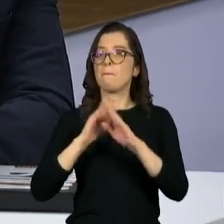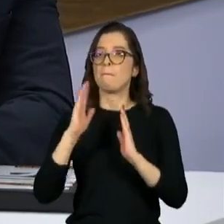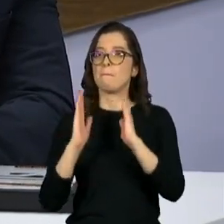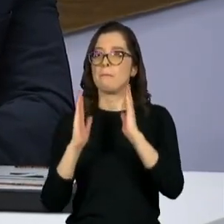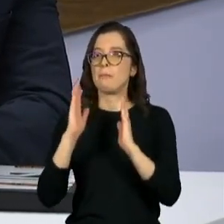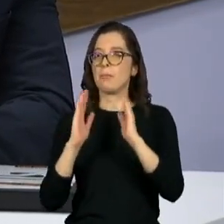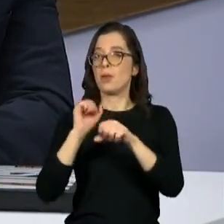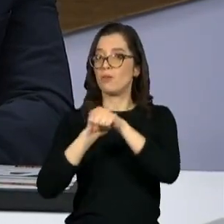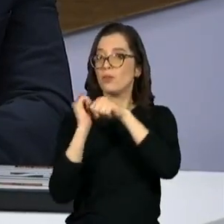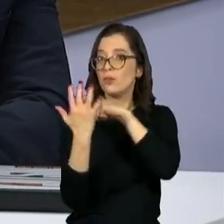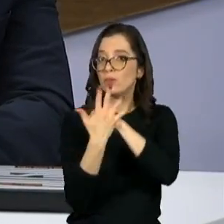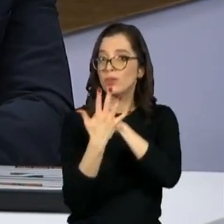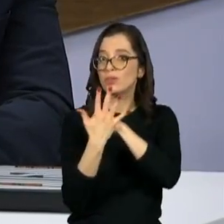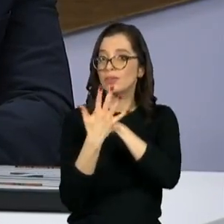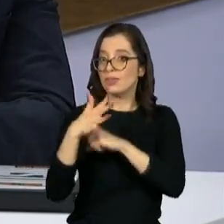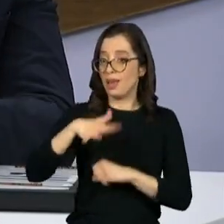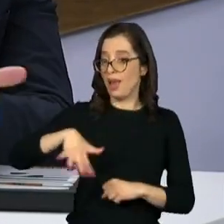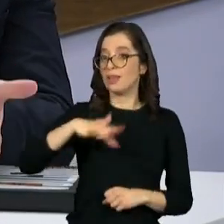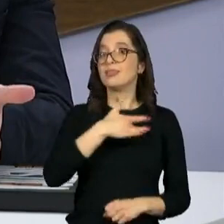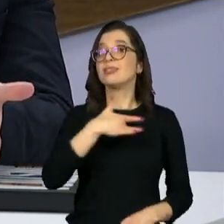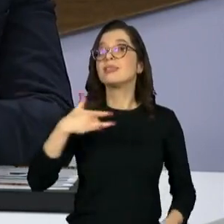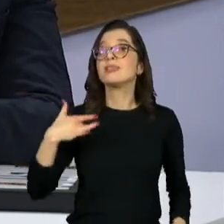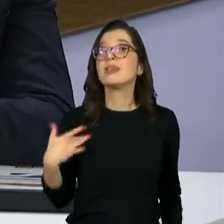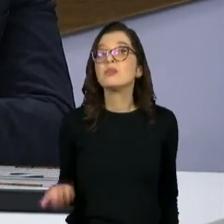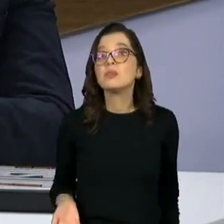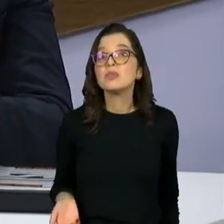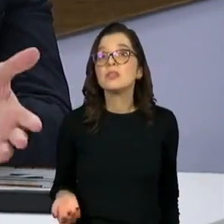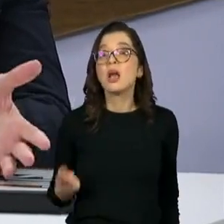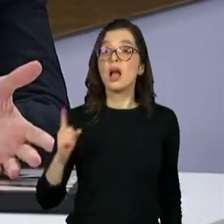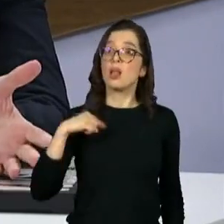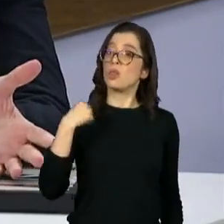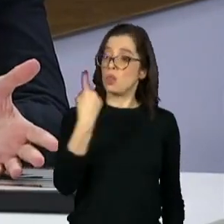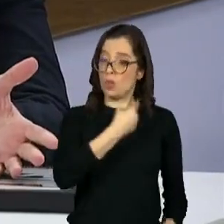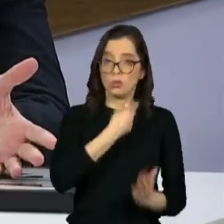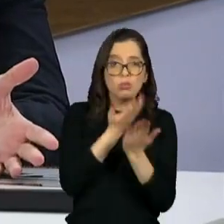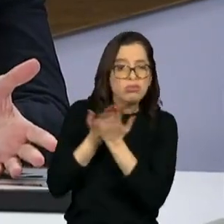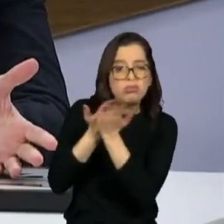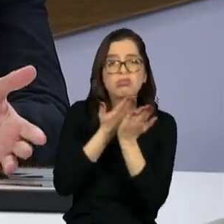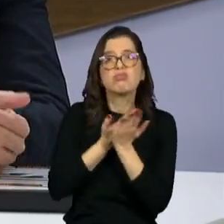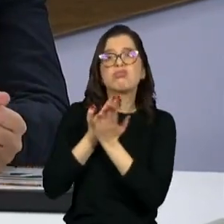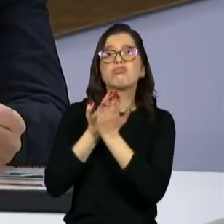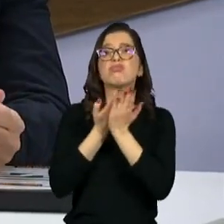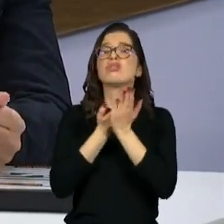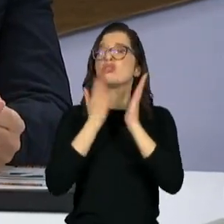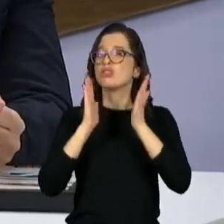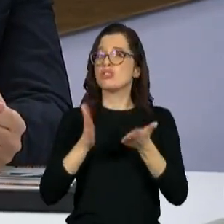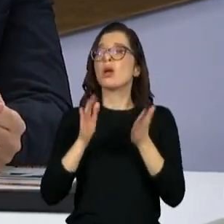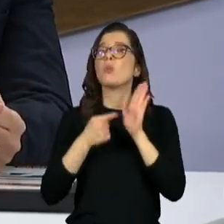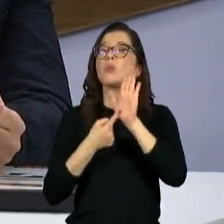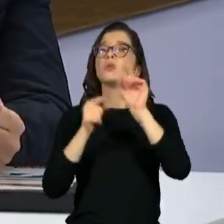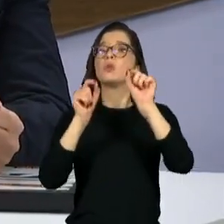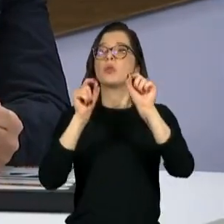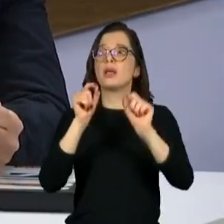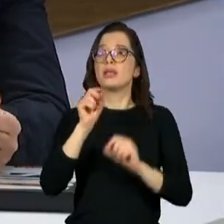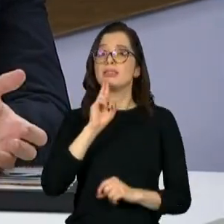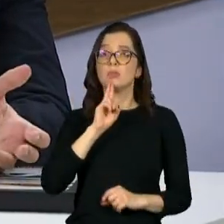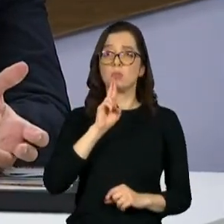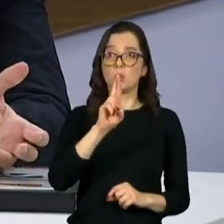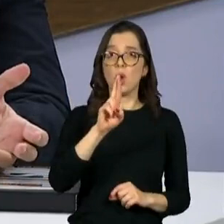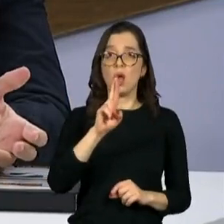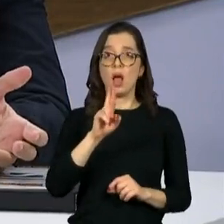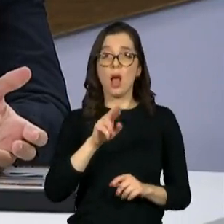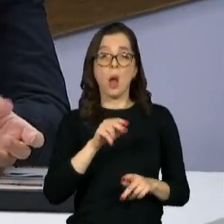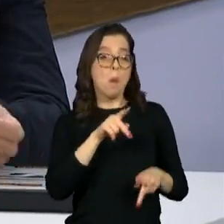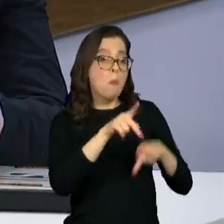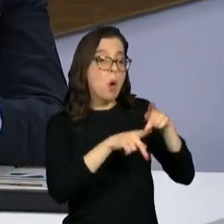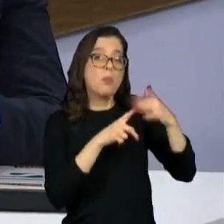da saúde, que diziam: nós temos a resposta, nós estudamos, o povo não sabe o que está falando. Geraram muita resistência e